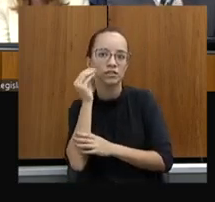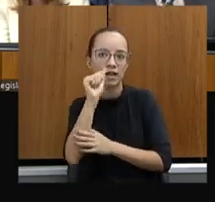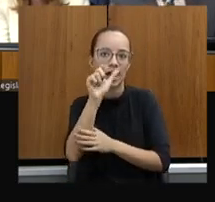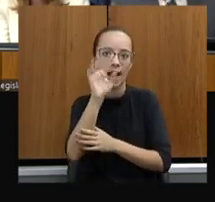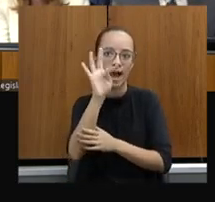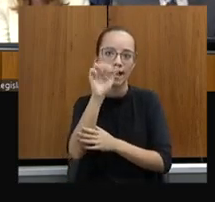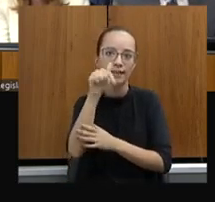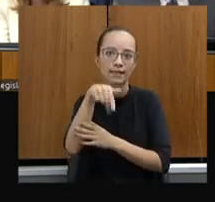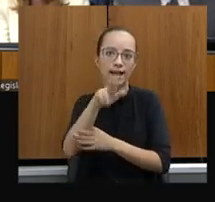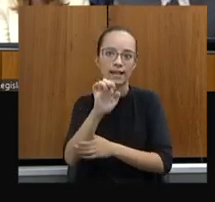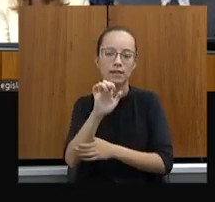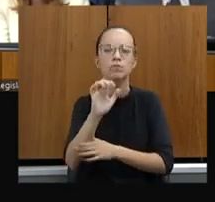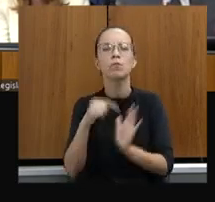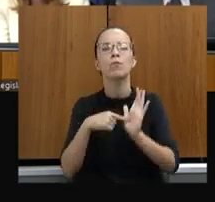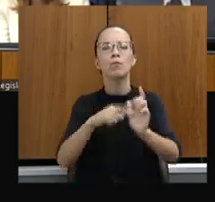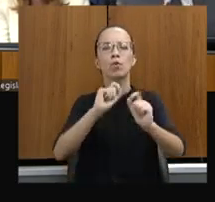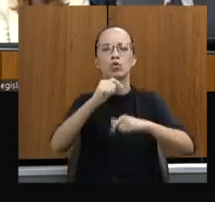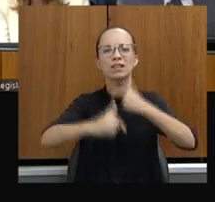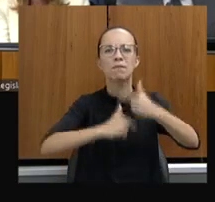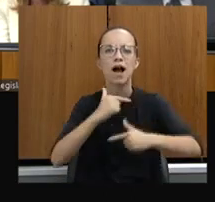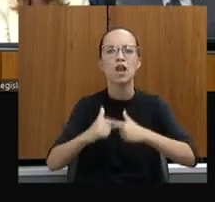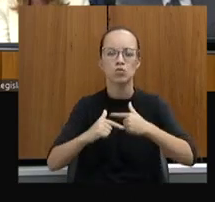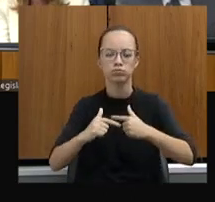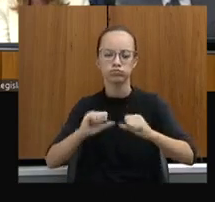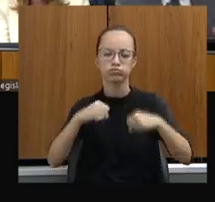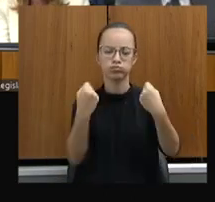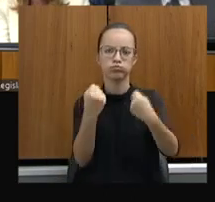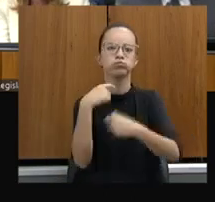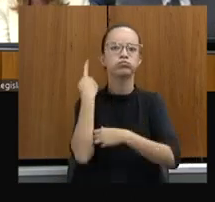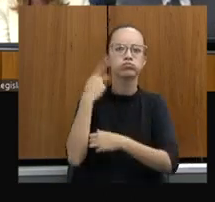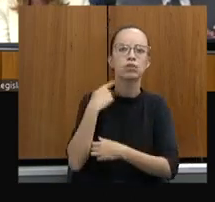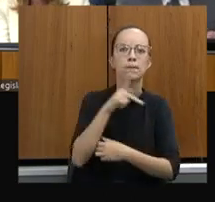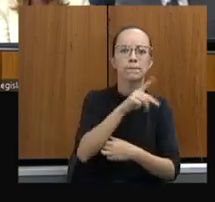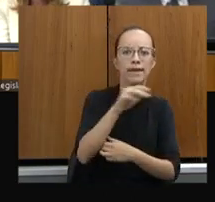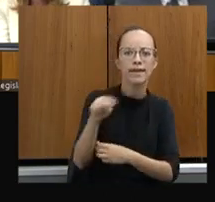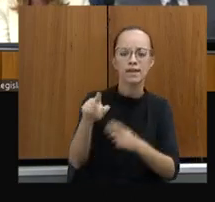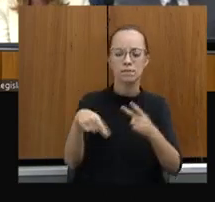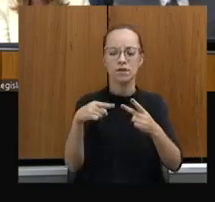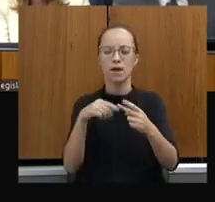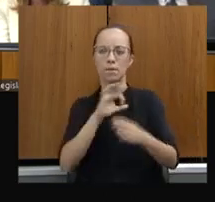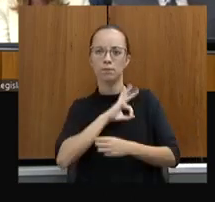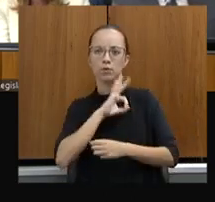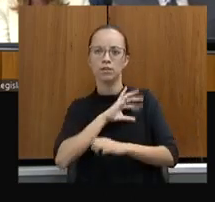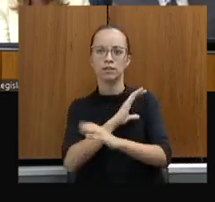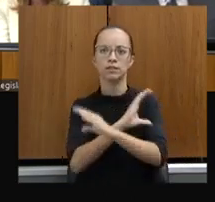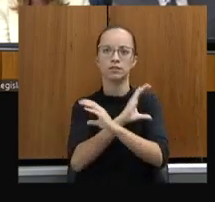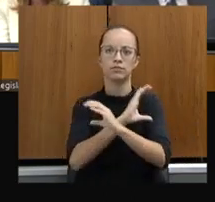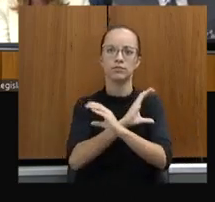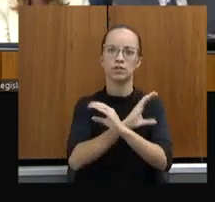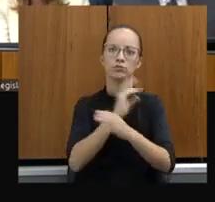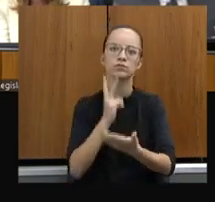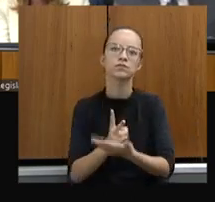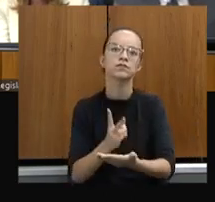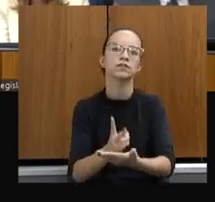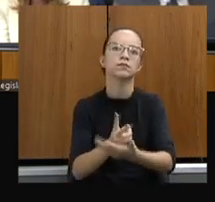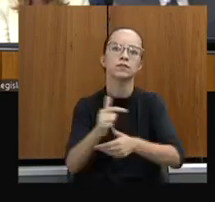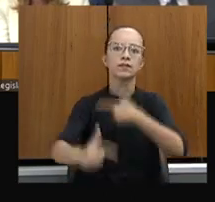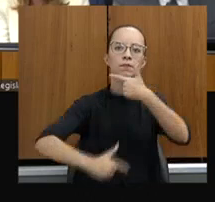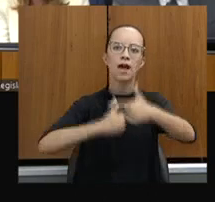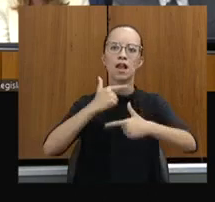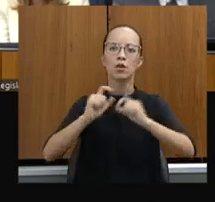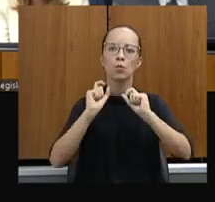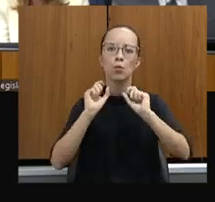o trabalho integrado nossas forças de Segurança Pública Polícia Militar Polícia Civil de Minas Gerais sempre atuando para